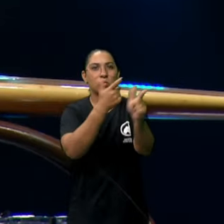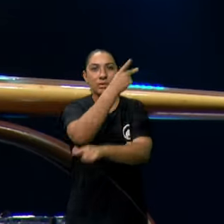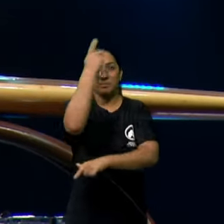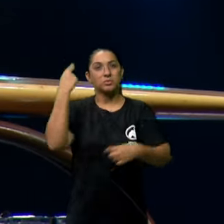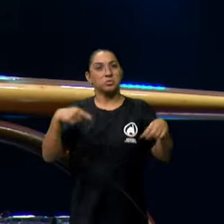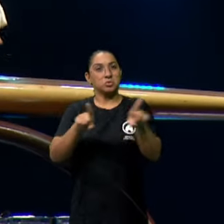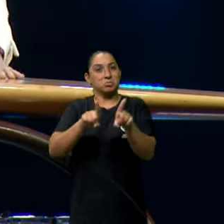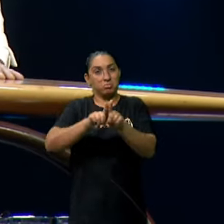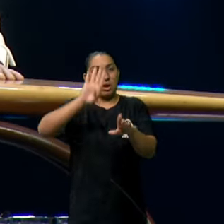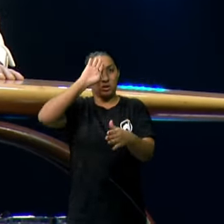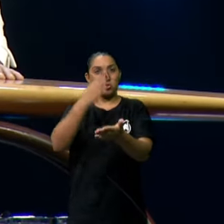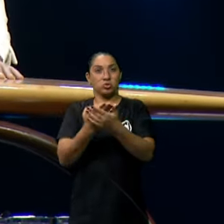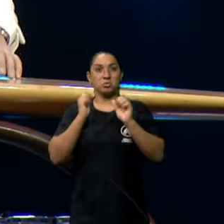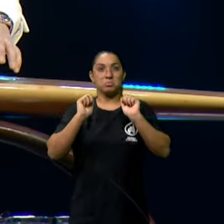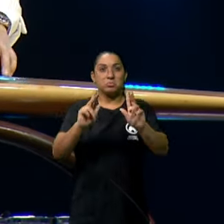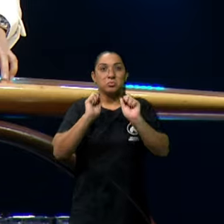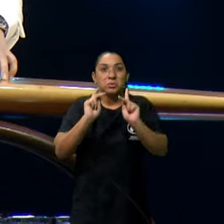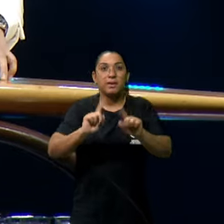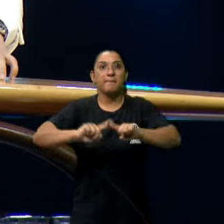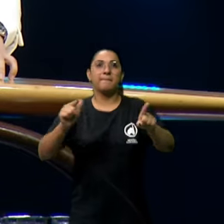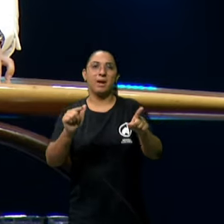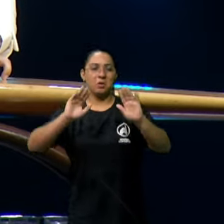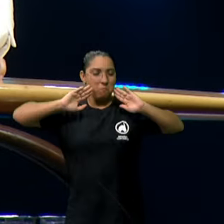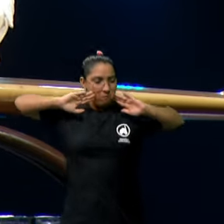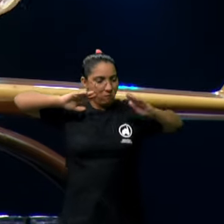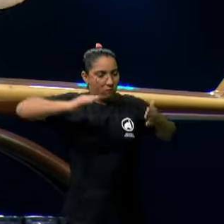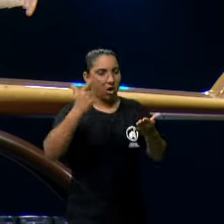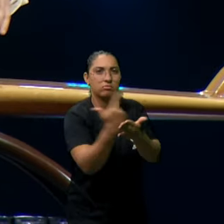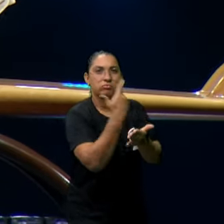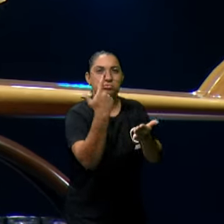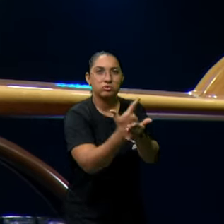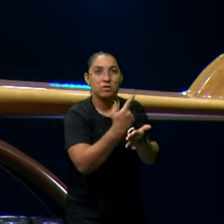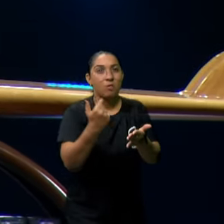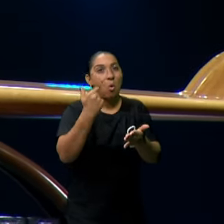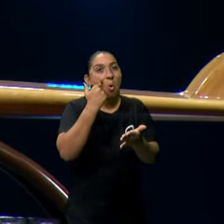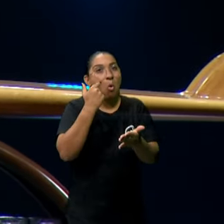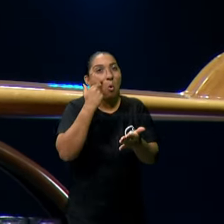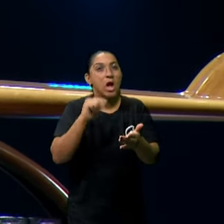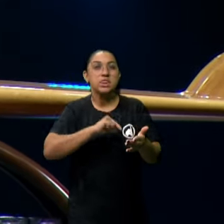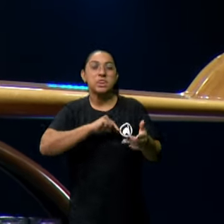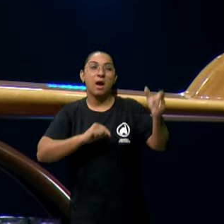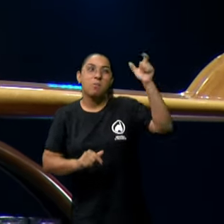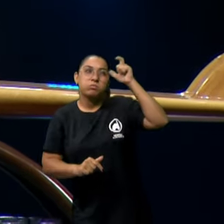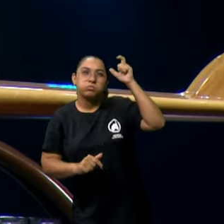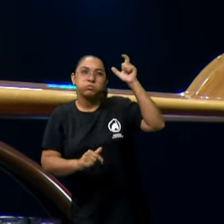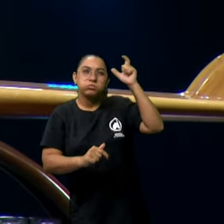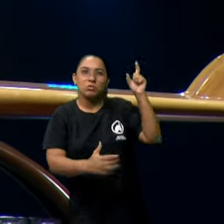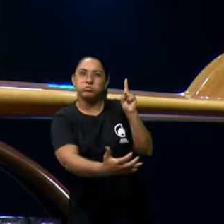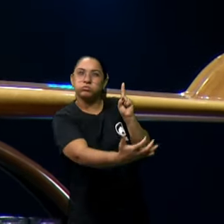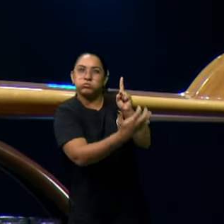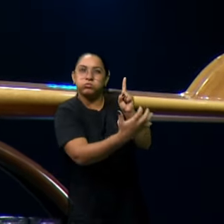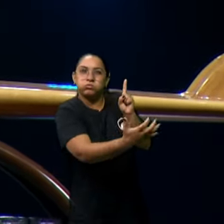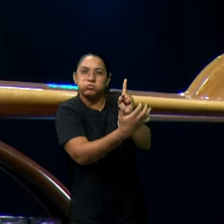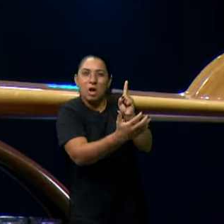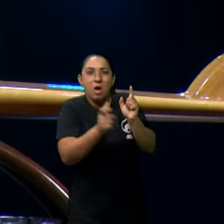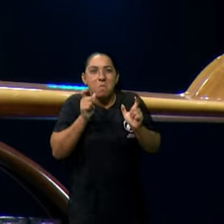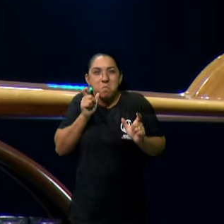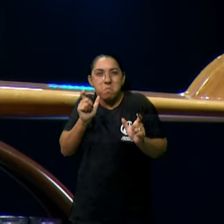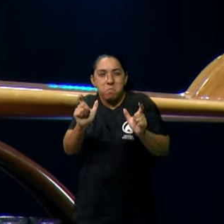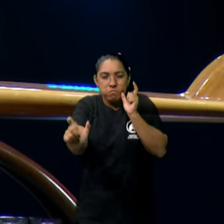fomos no livro A Bíblia diz que a grande besta estava blas Fernando estava dizendo palavras